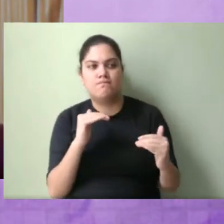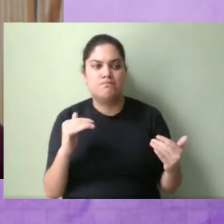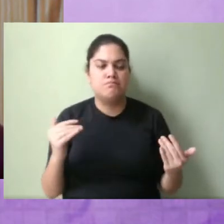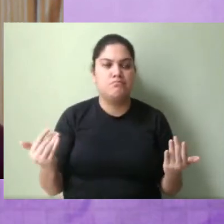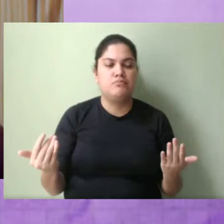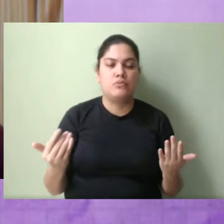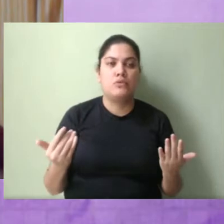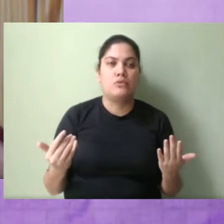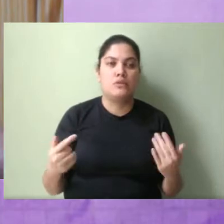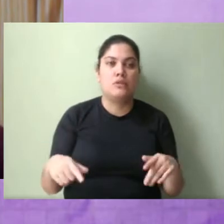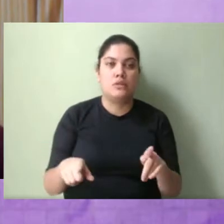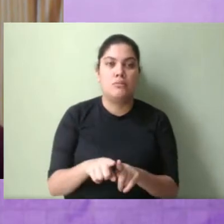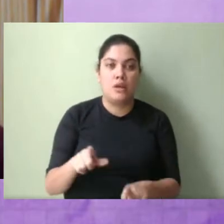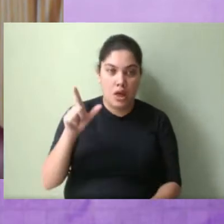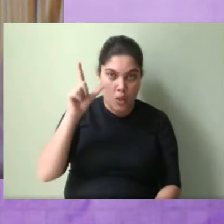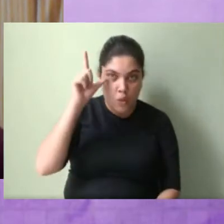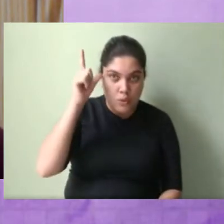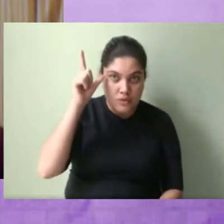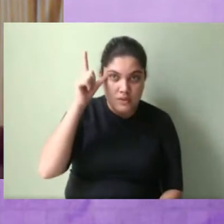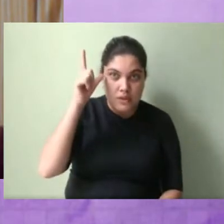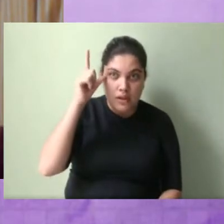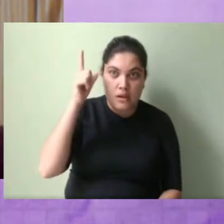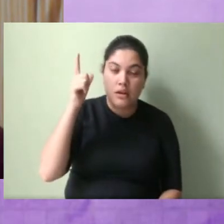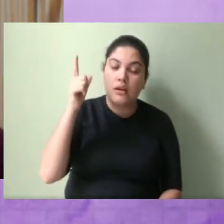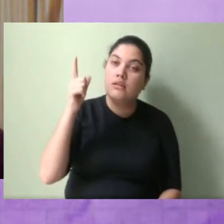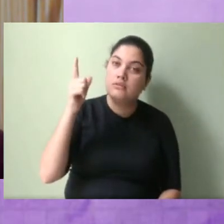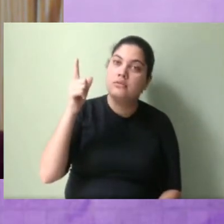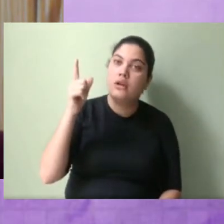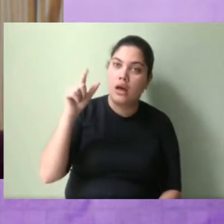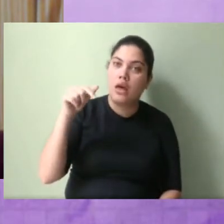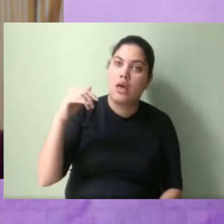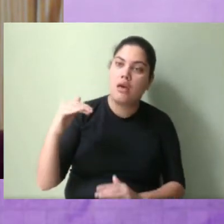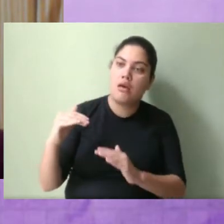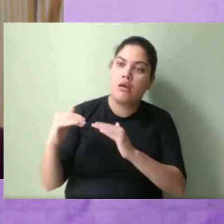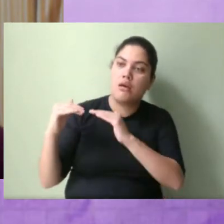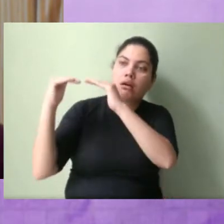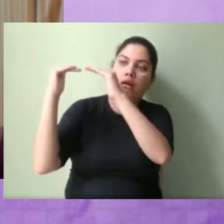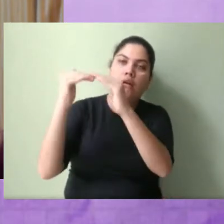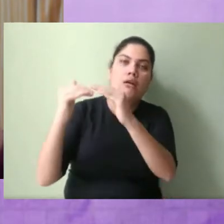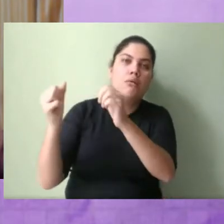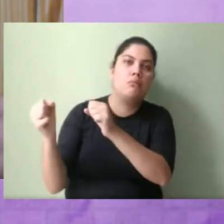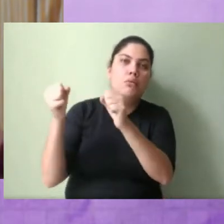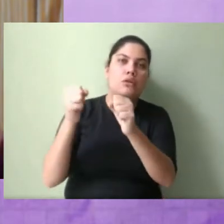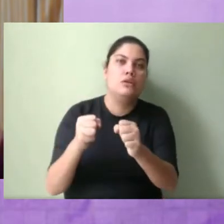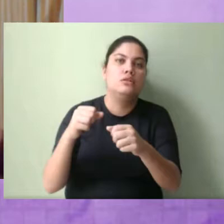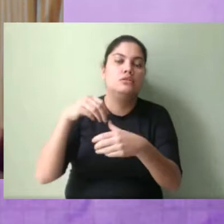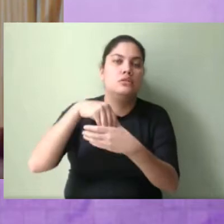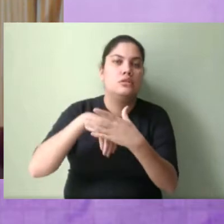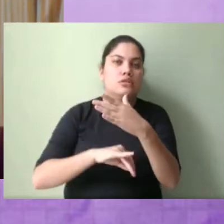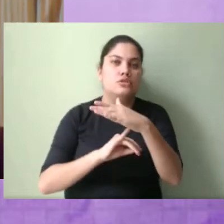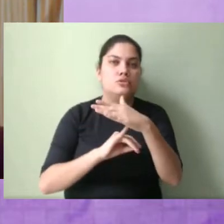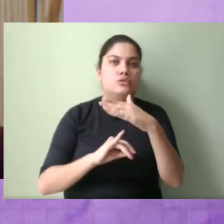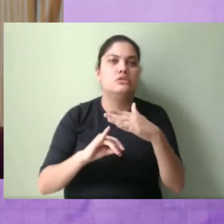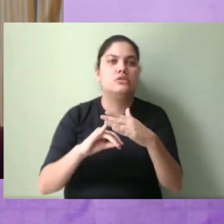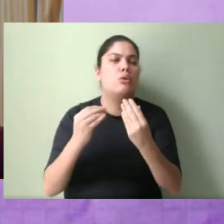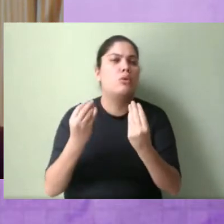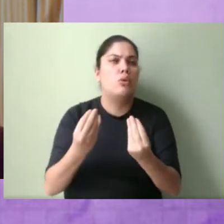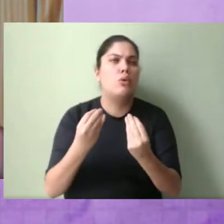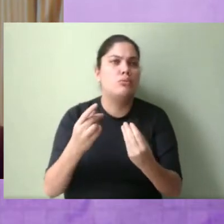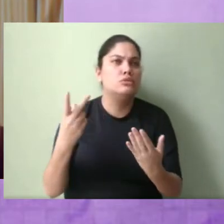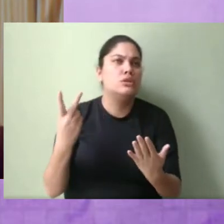assédio de um professor, de um colega de trabalho, ali numa questão horizontal mesmo, né, até a própria Luciana, assim,